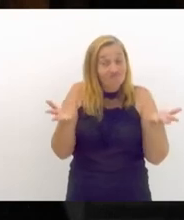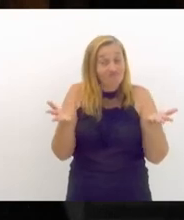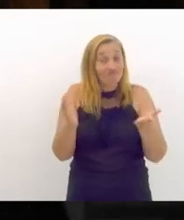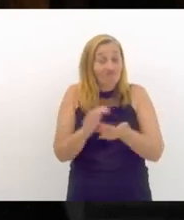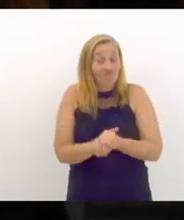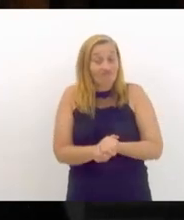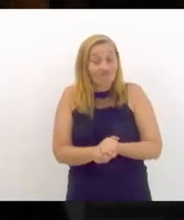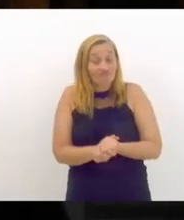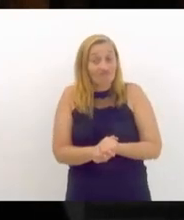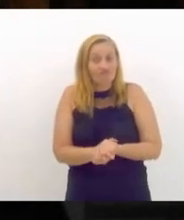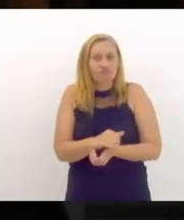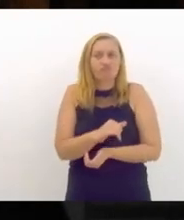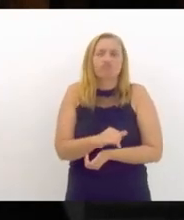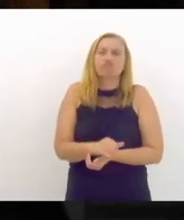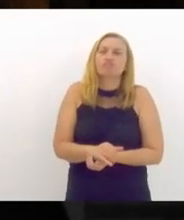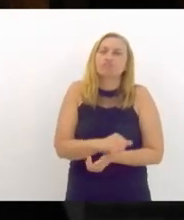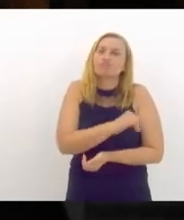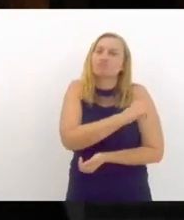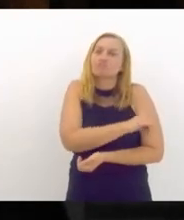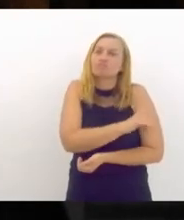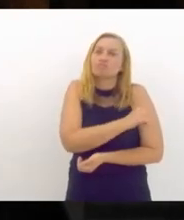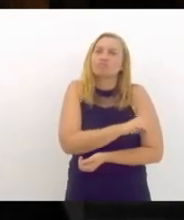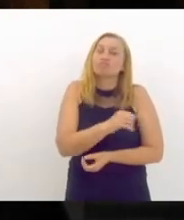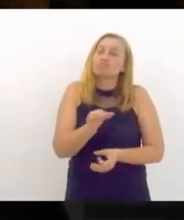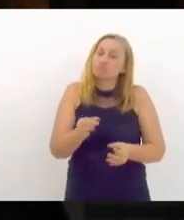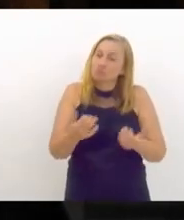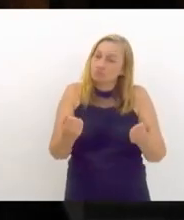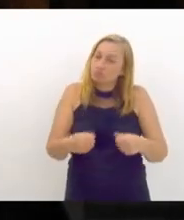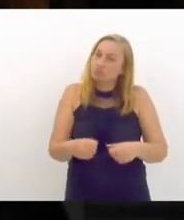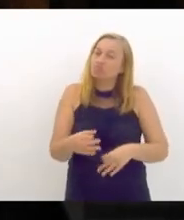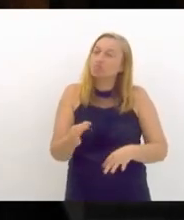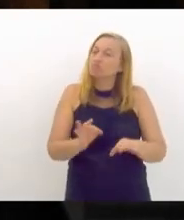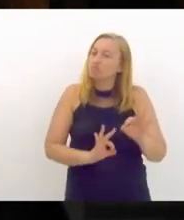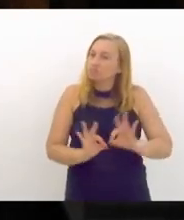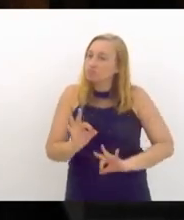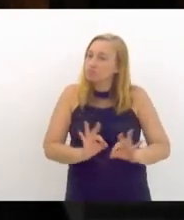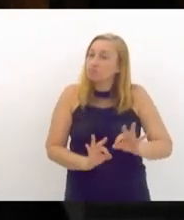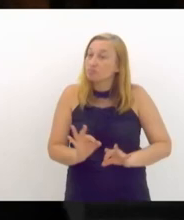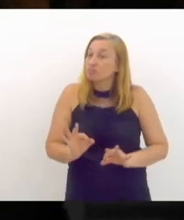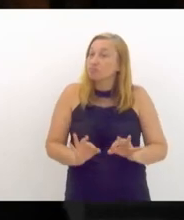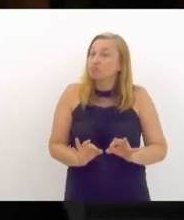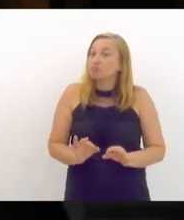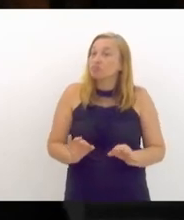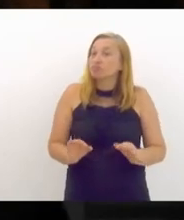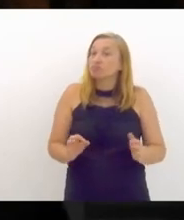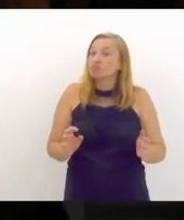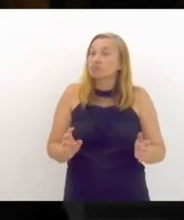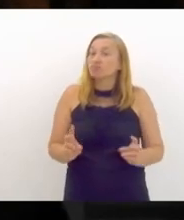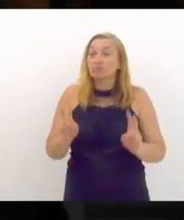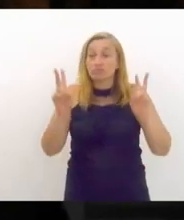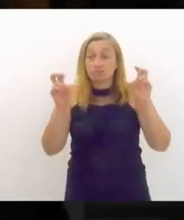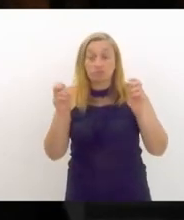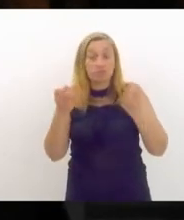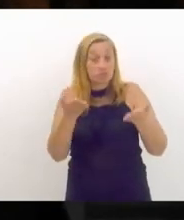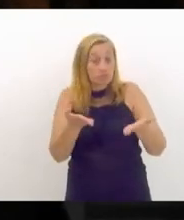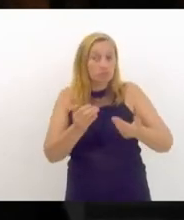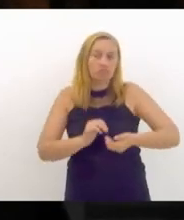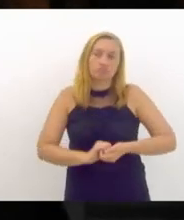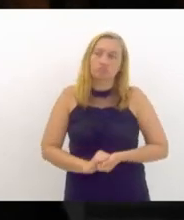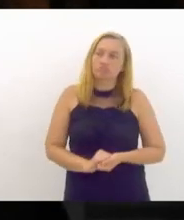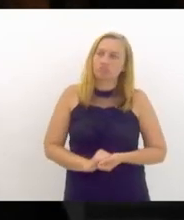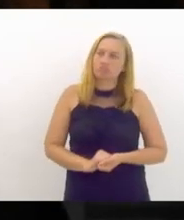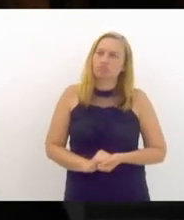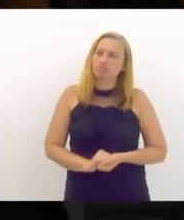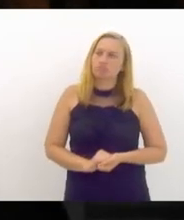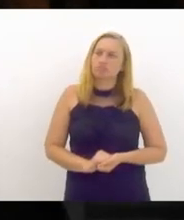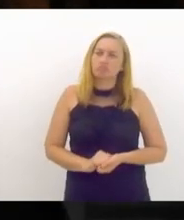fatalidade. O Rio tinha que estar preparado para situações como esta. Não é?